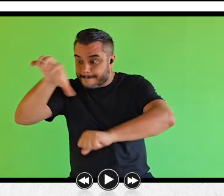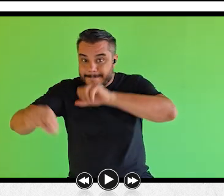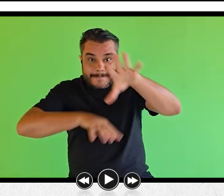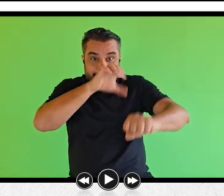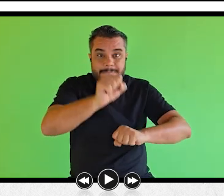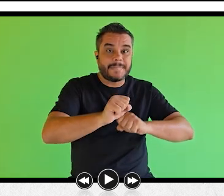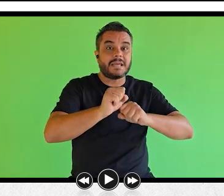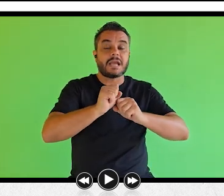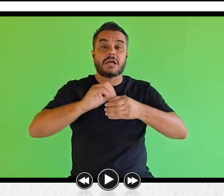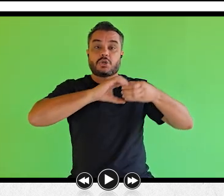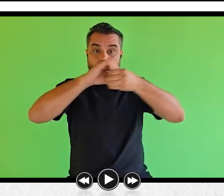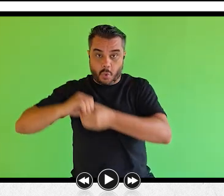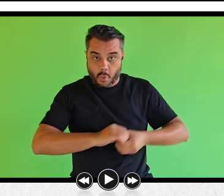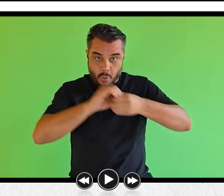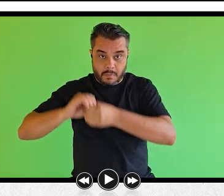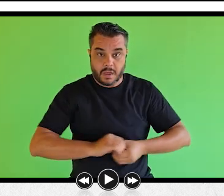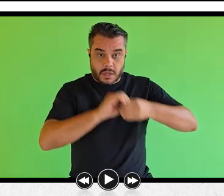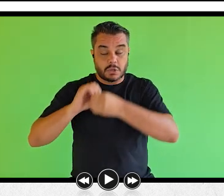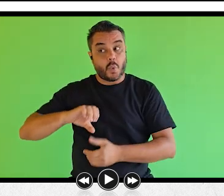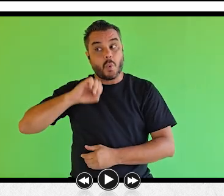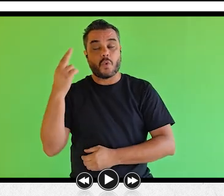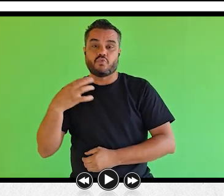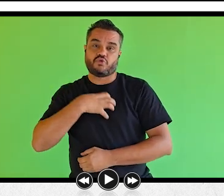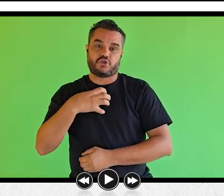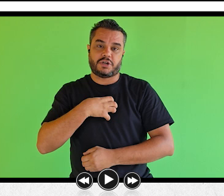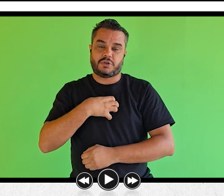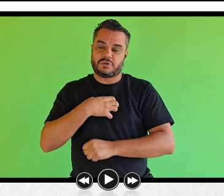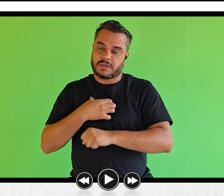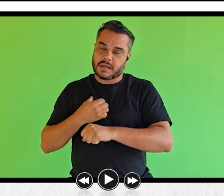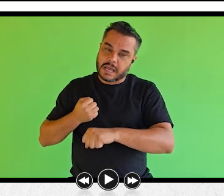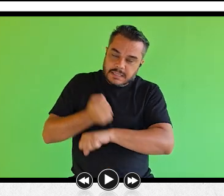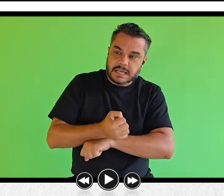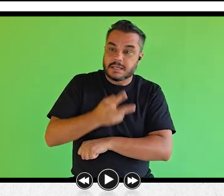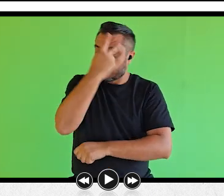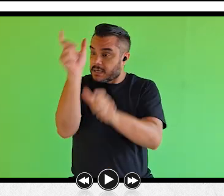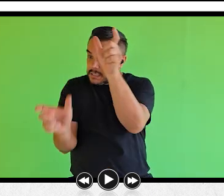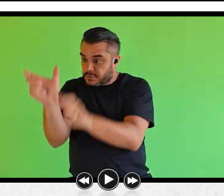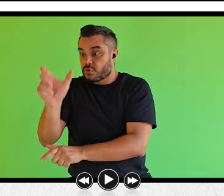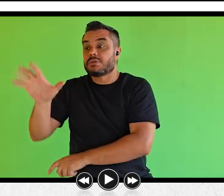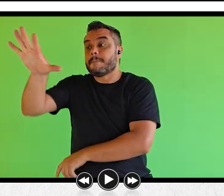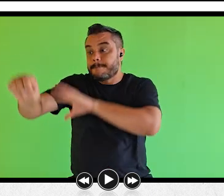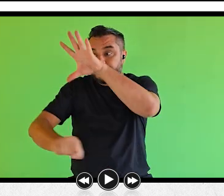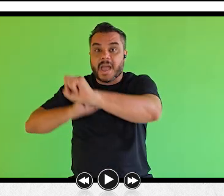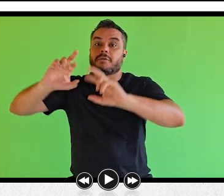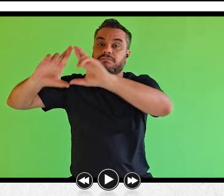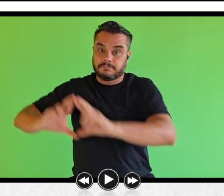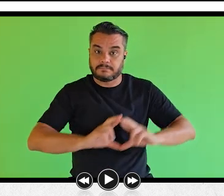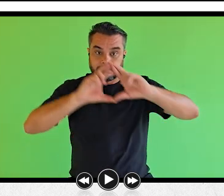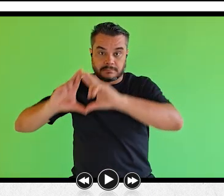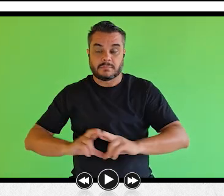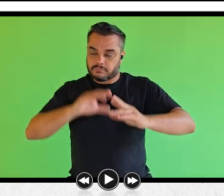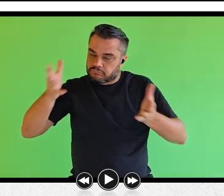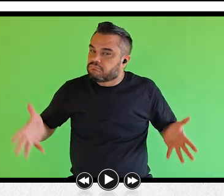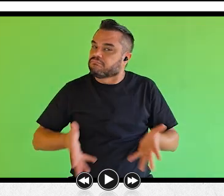de catadores de materiais reutilizáveis e recicláveis, né? Ou seja, incentivo a essa organização, de forma que os